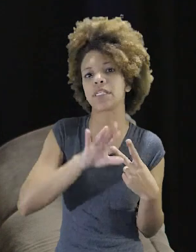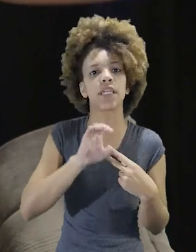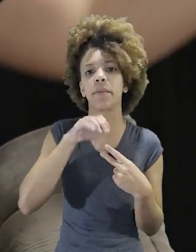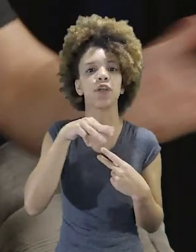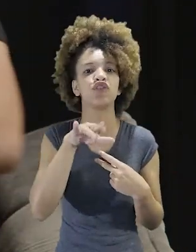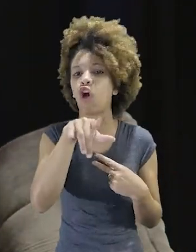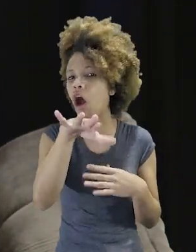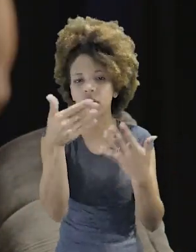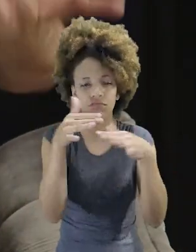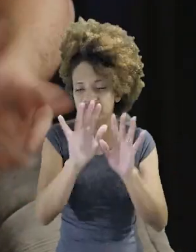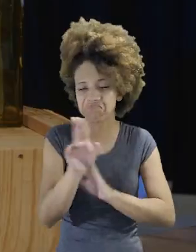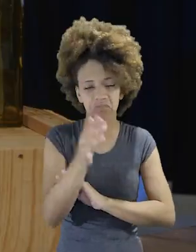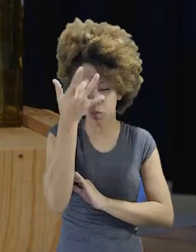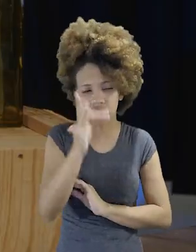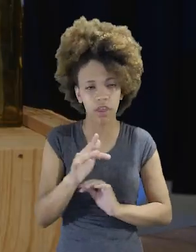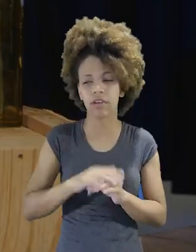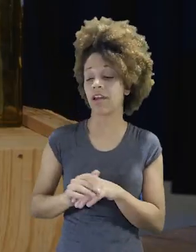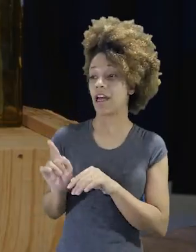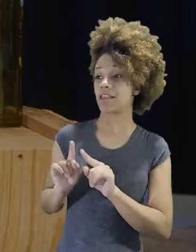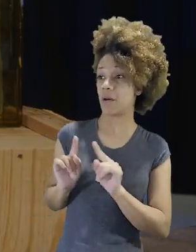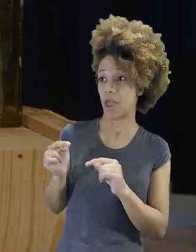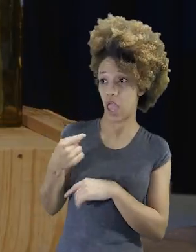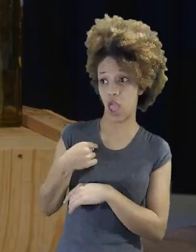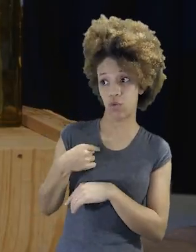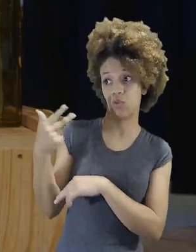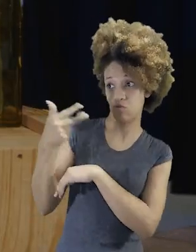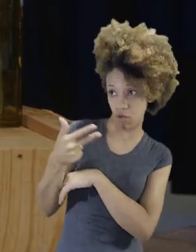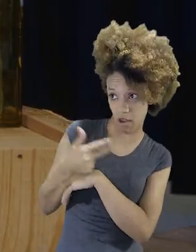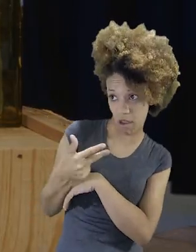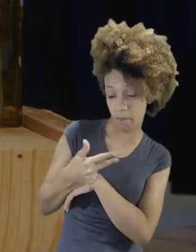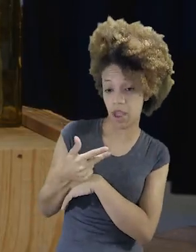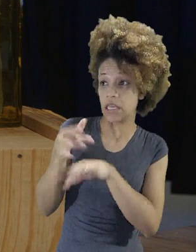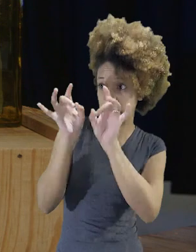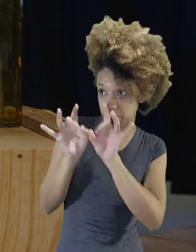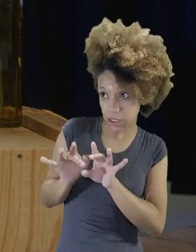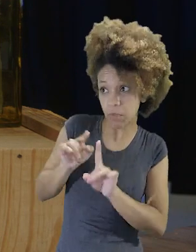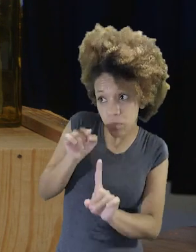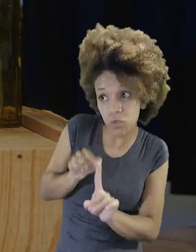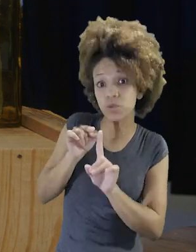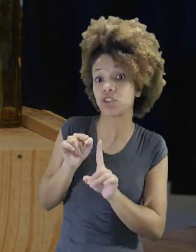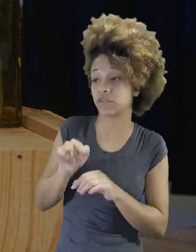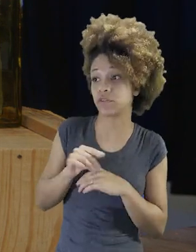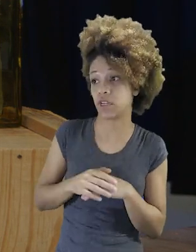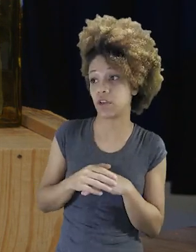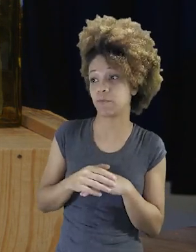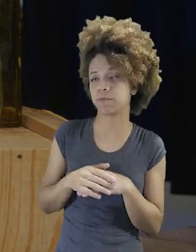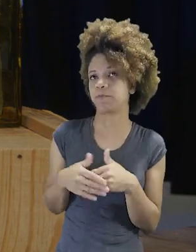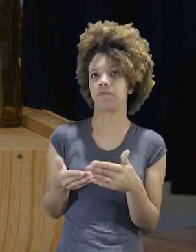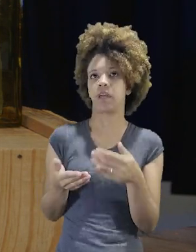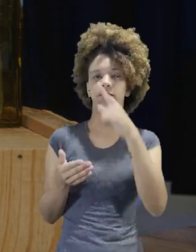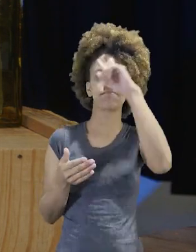mandioca não sei esses cara não não eu sou do Rap nesses especialmente nesse sentido é